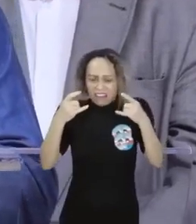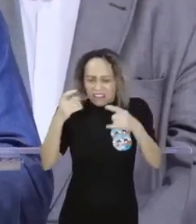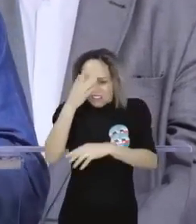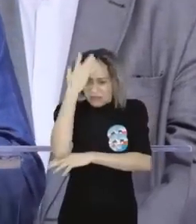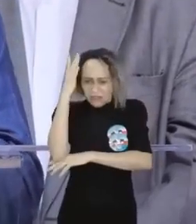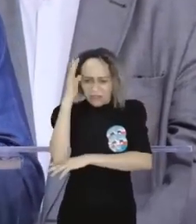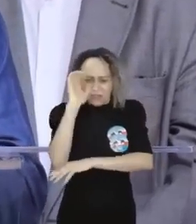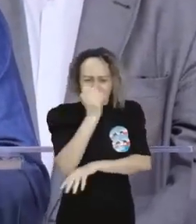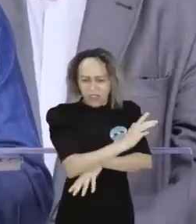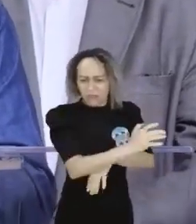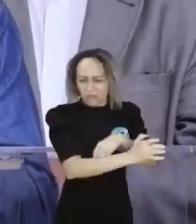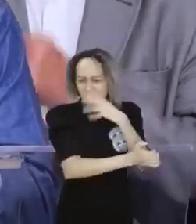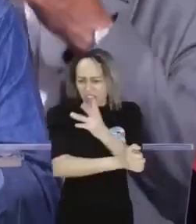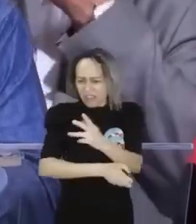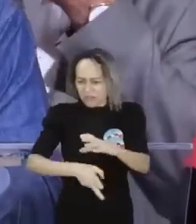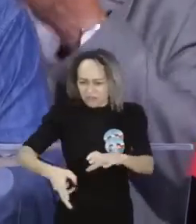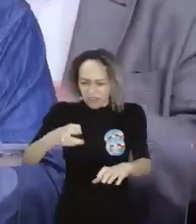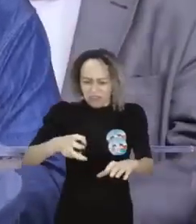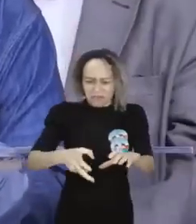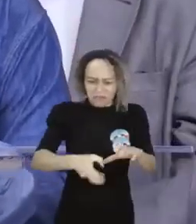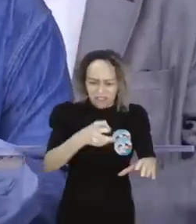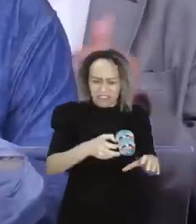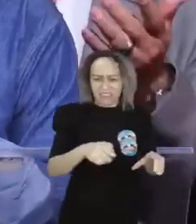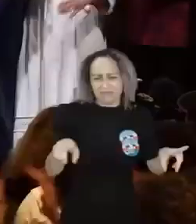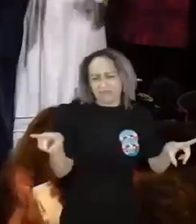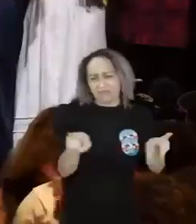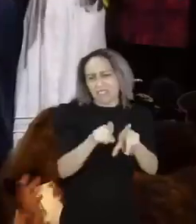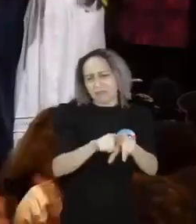da humanidade morre junto com ela.